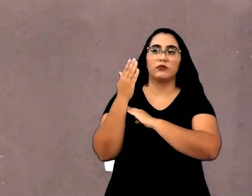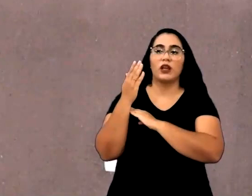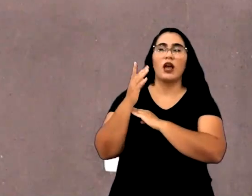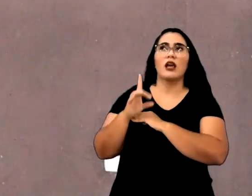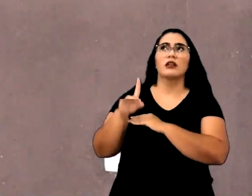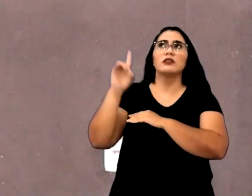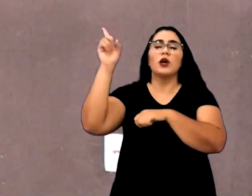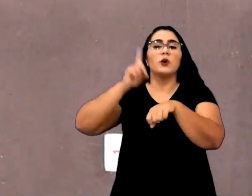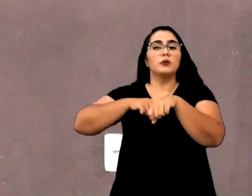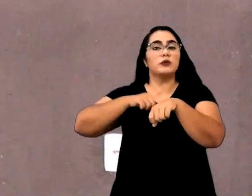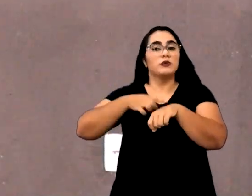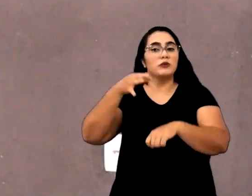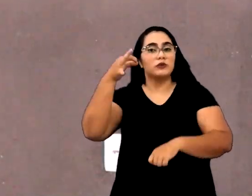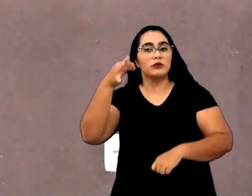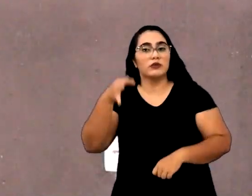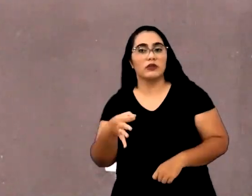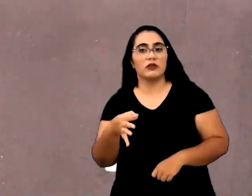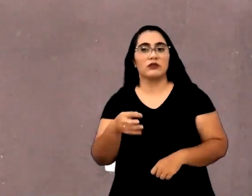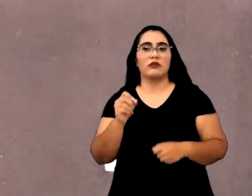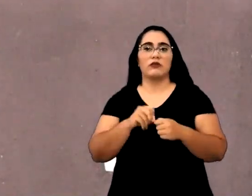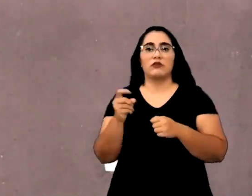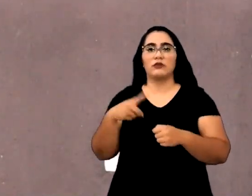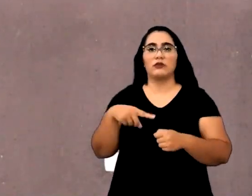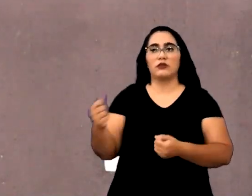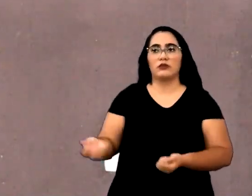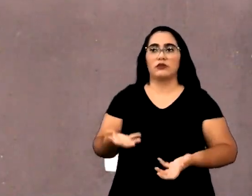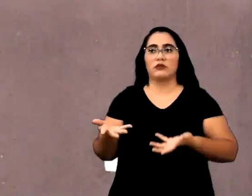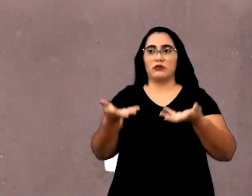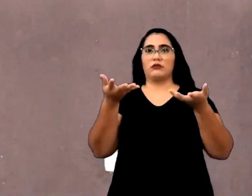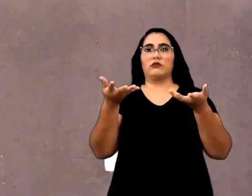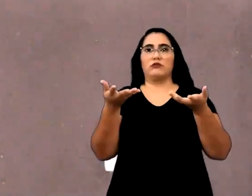tempo oportuno, vos exalte.